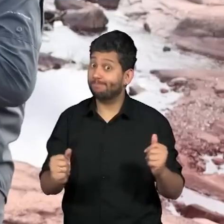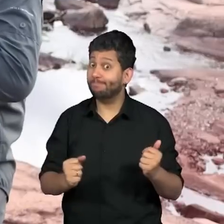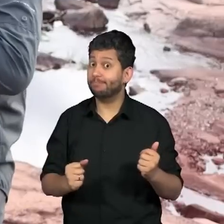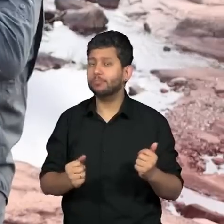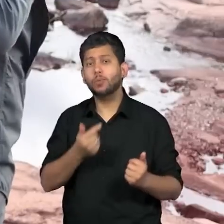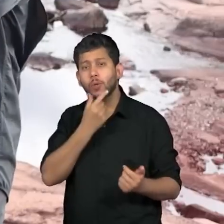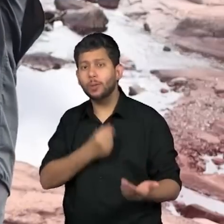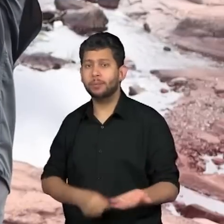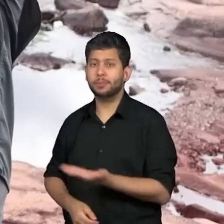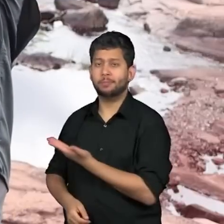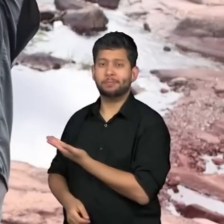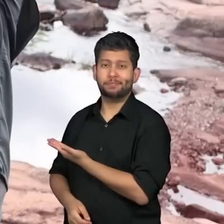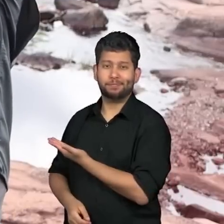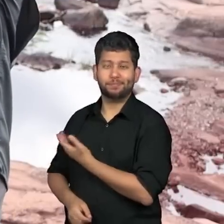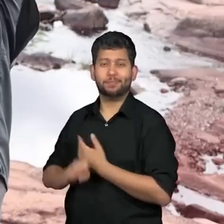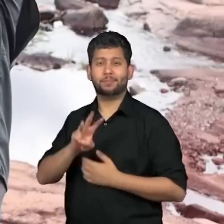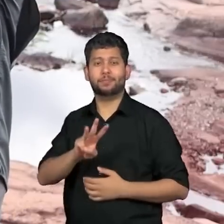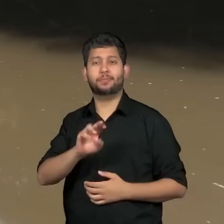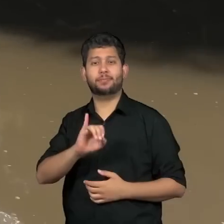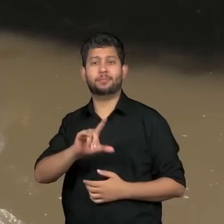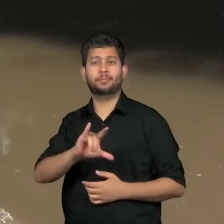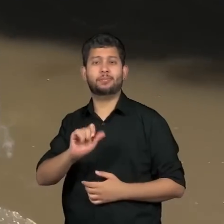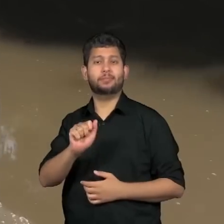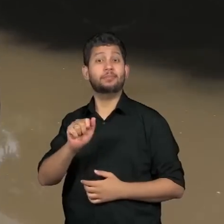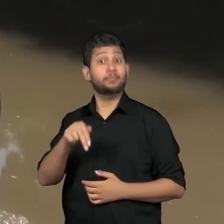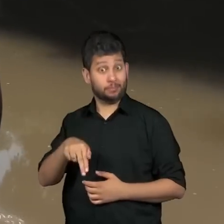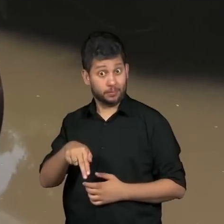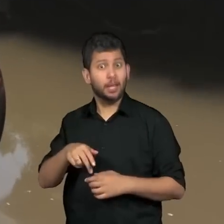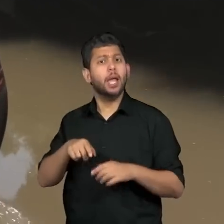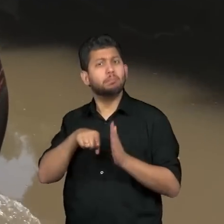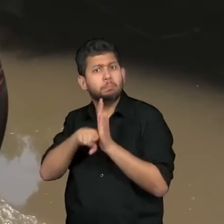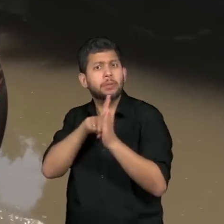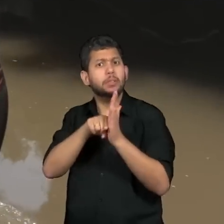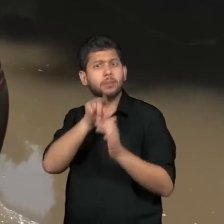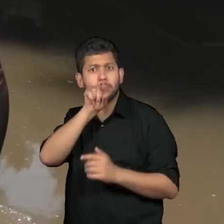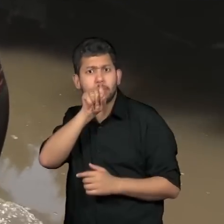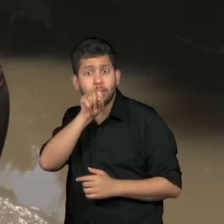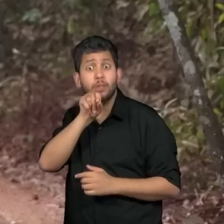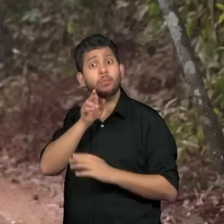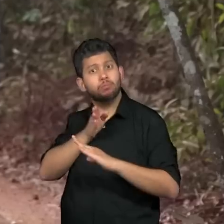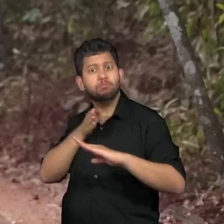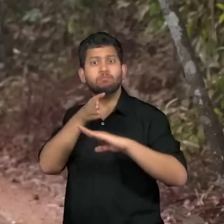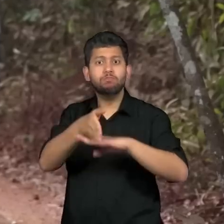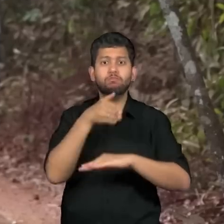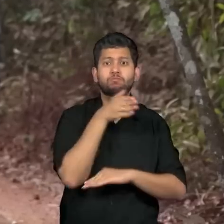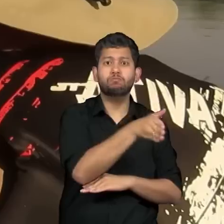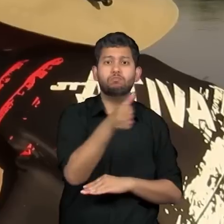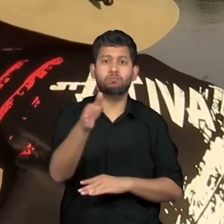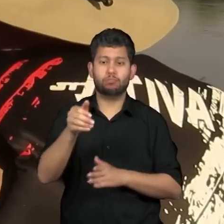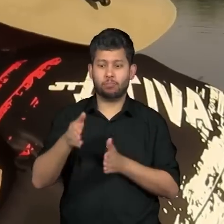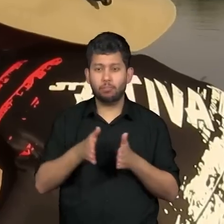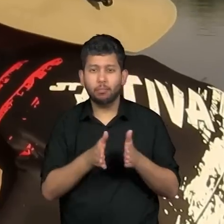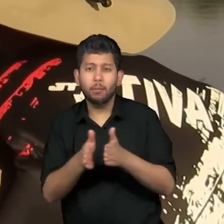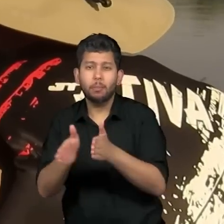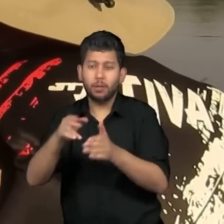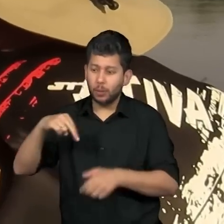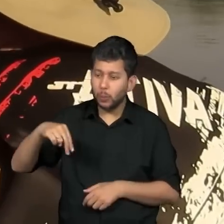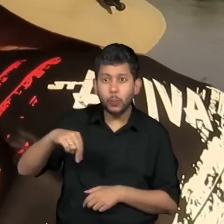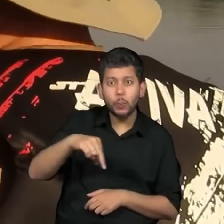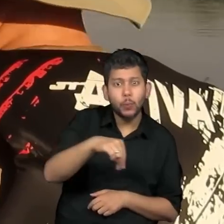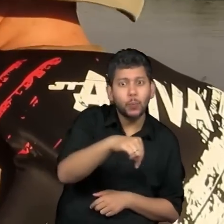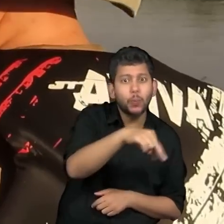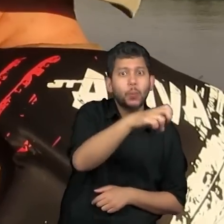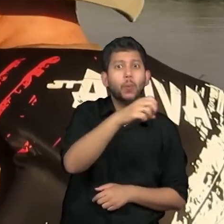o biólogo e ornitólogo William Menck embarcou em uma expedição por trilhas e rios das